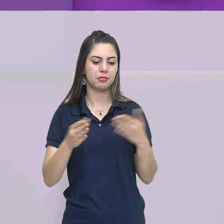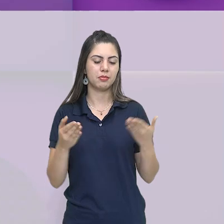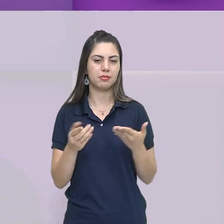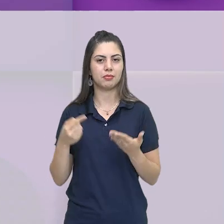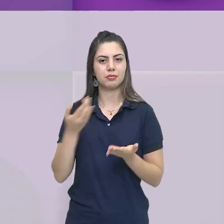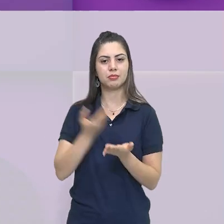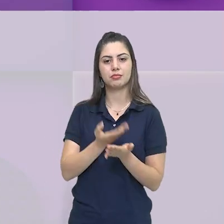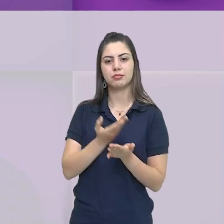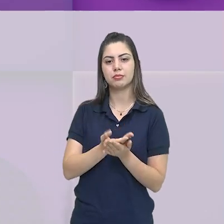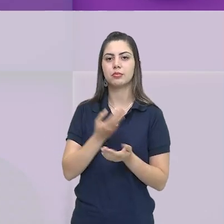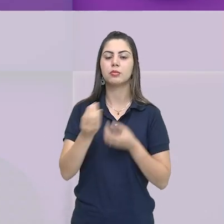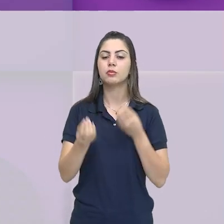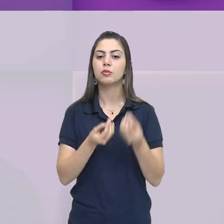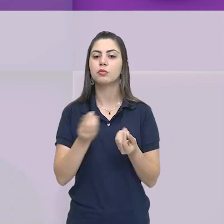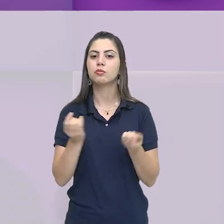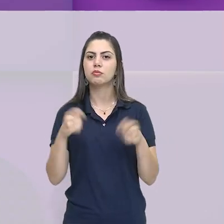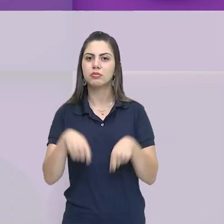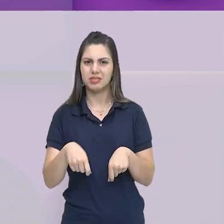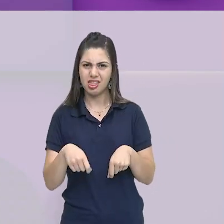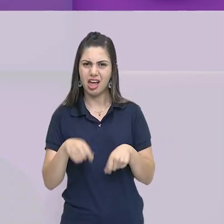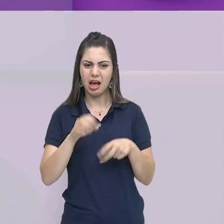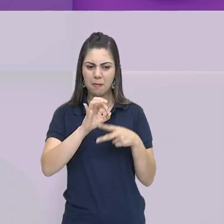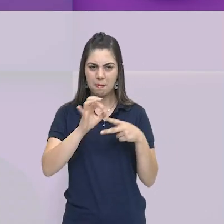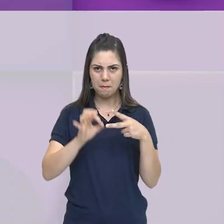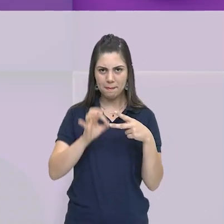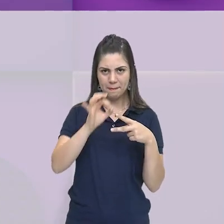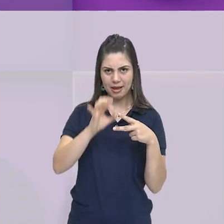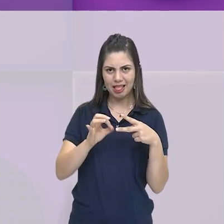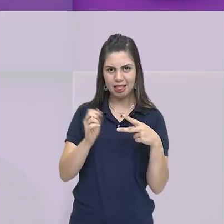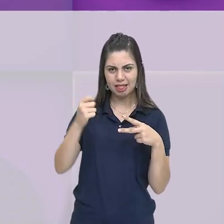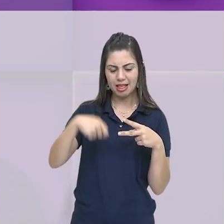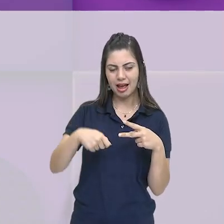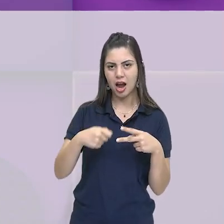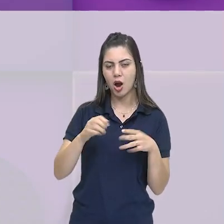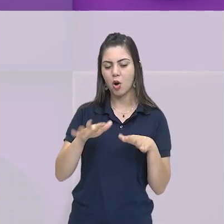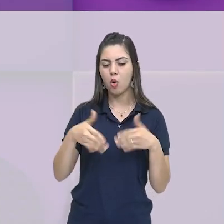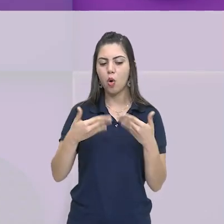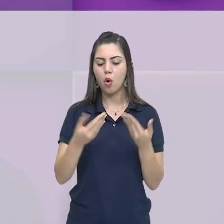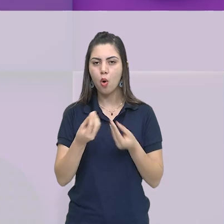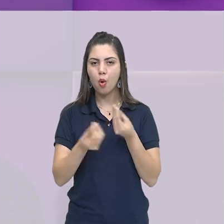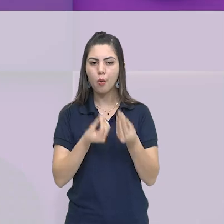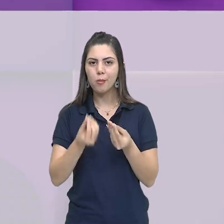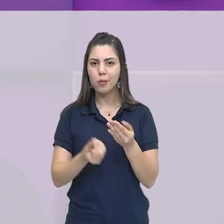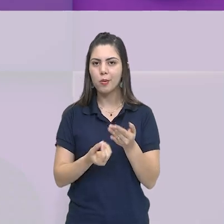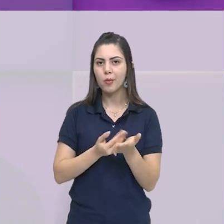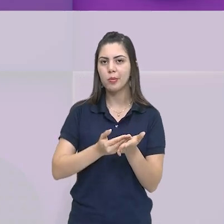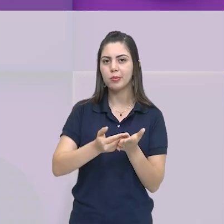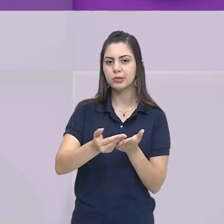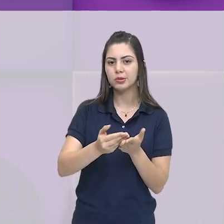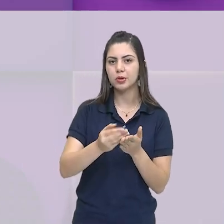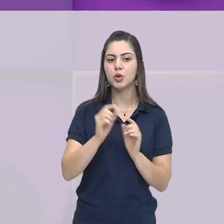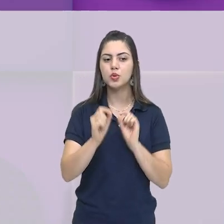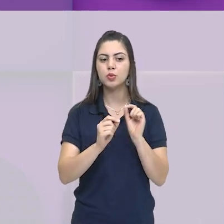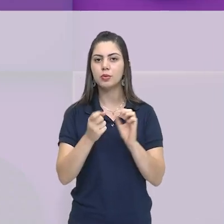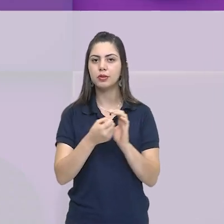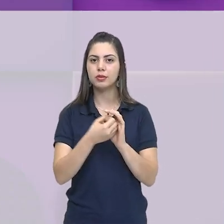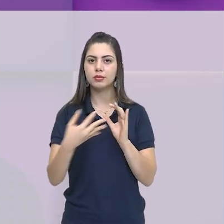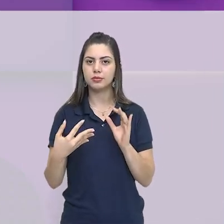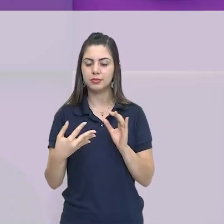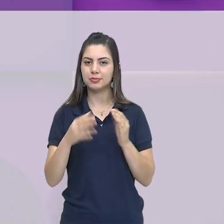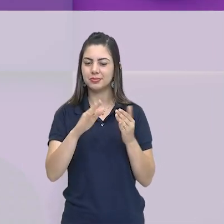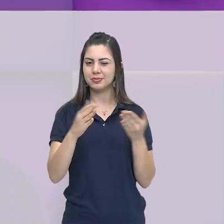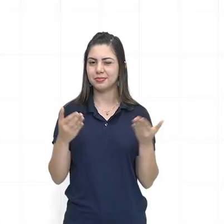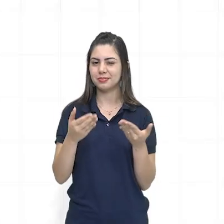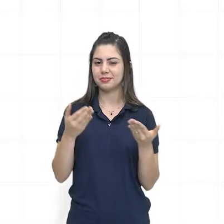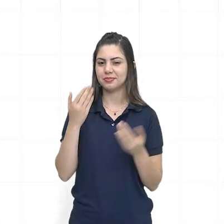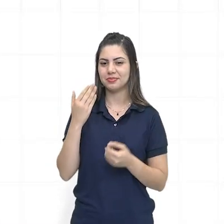que a gente começa a medir os ângulos, qual a origem, quais os elementos que a gente precisa para obter o ângulo. Então, vamos